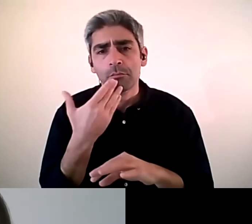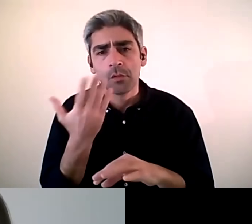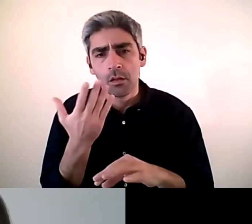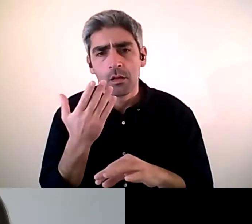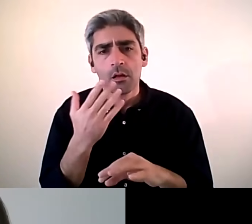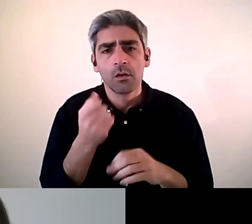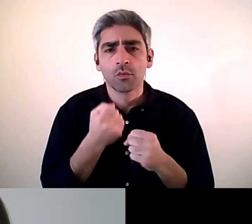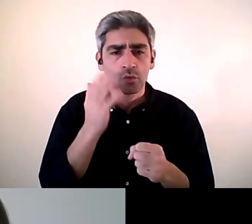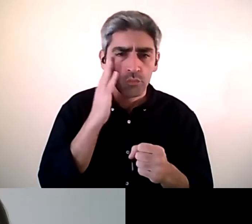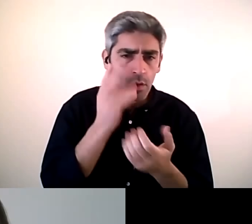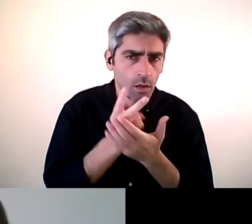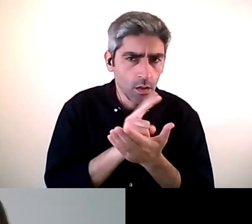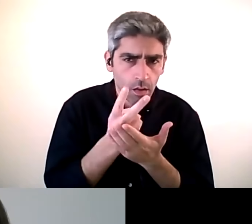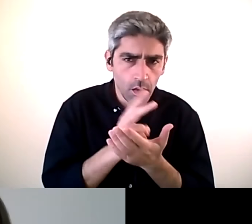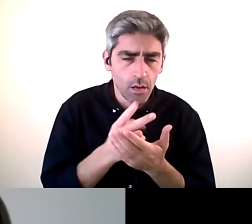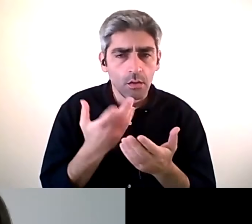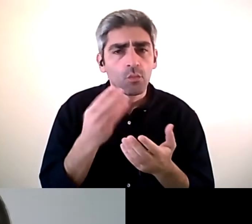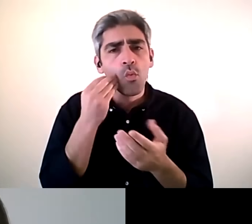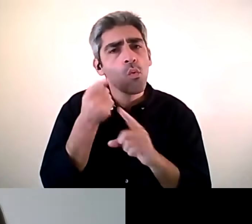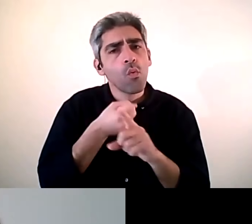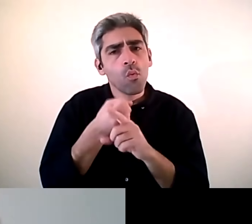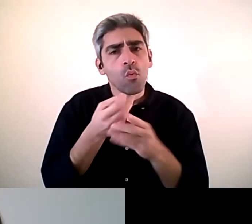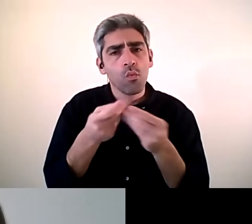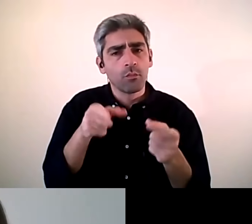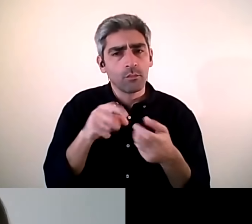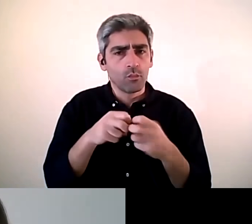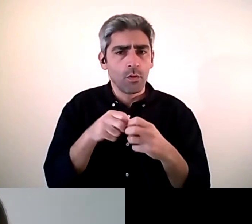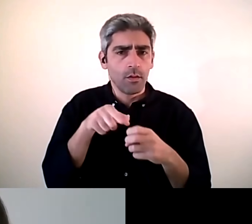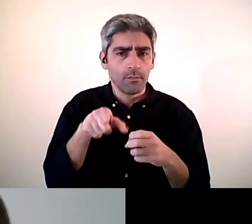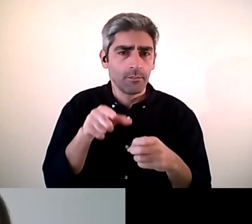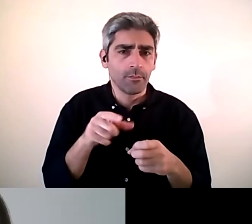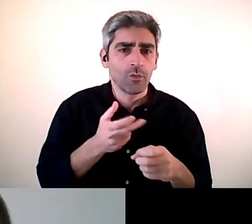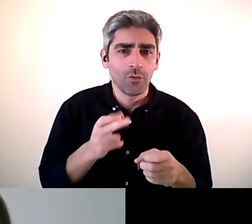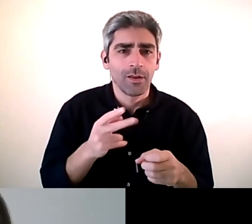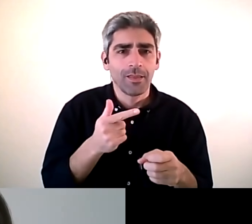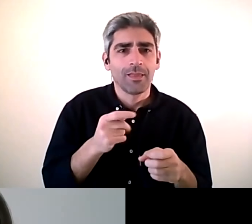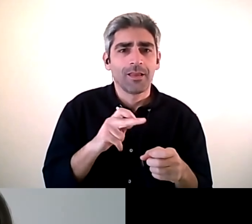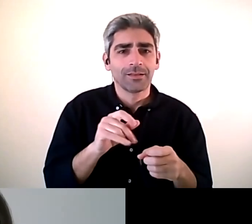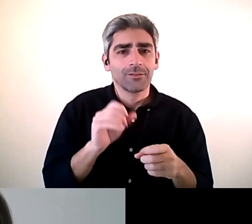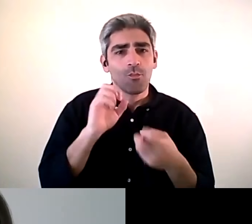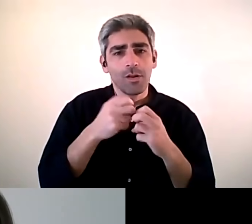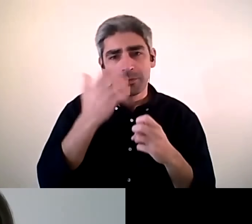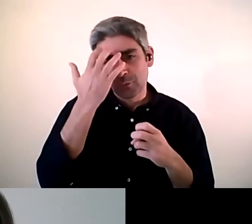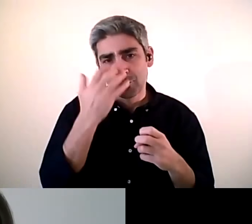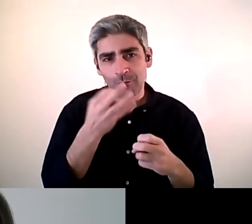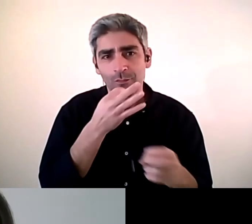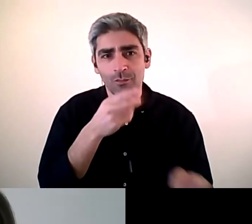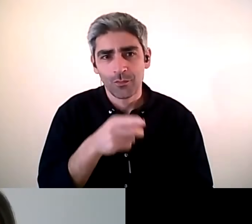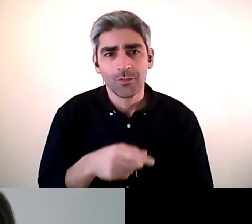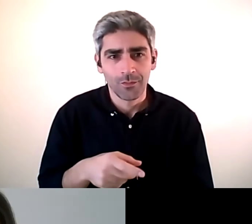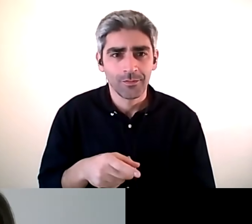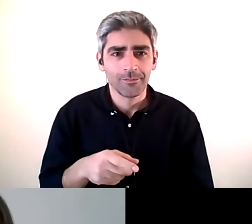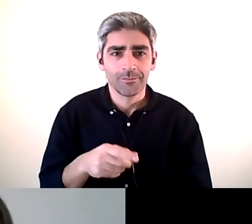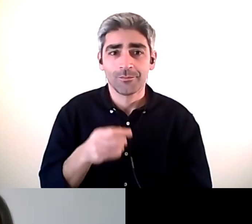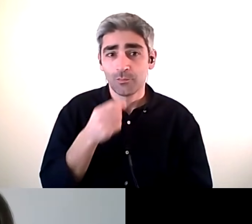conseguir dormir. Existe algum modo de combater esta questão? A doutora Teresa falou destes distúrbios de sono. Sim, e